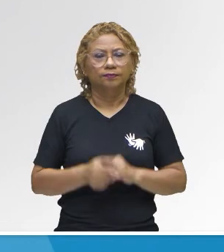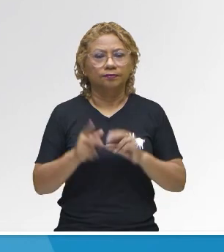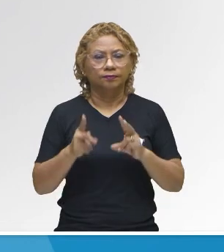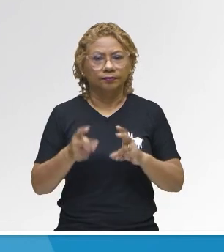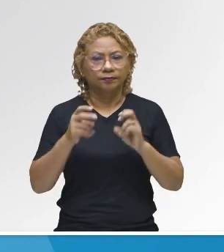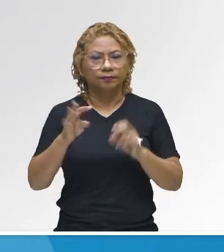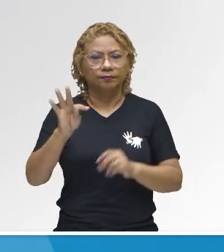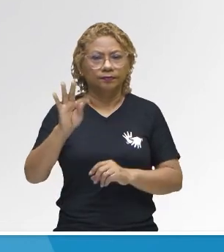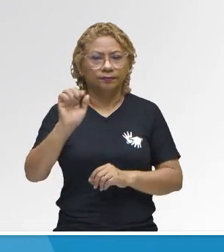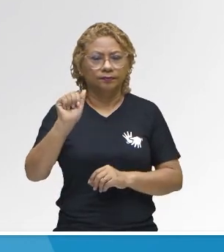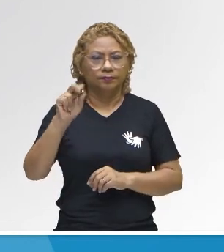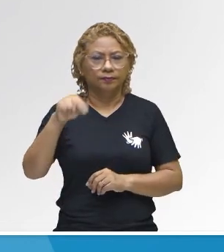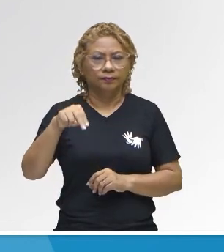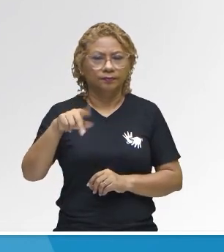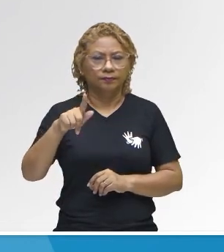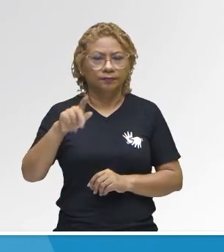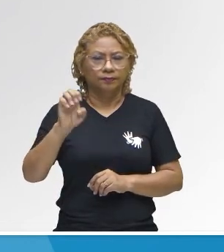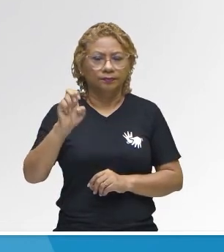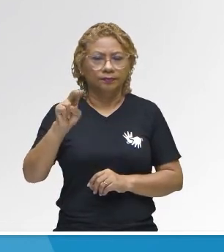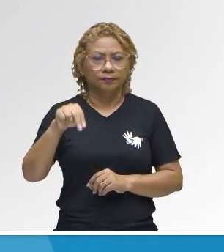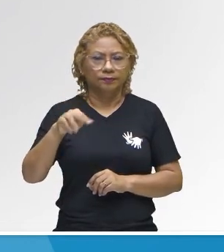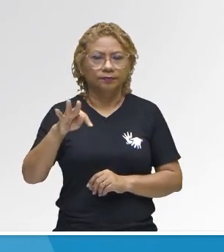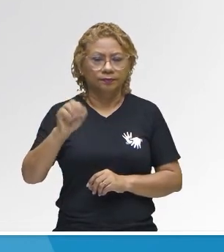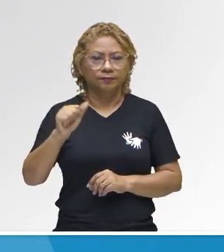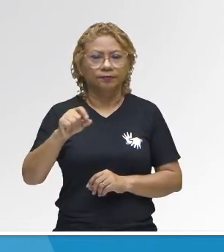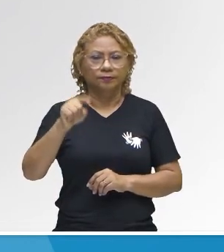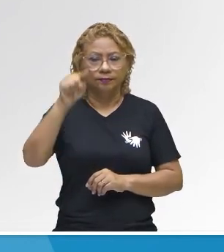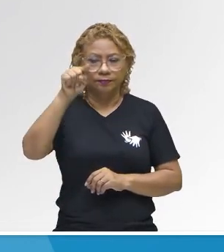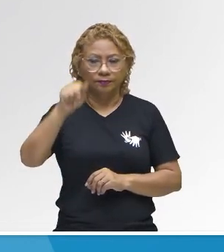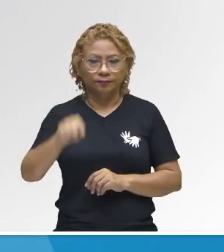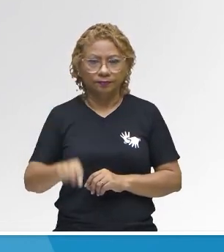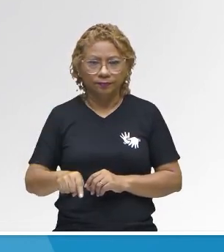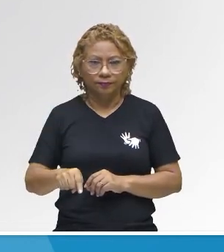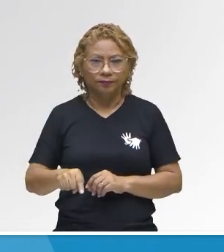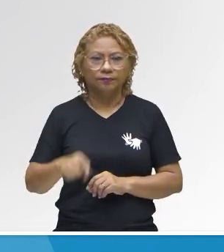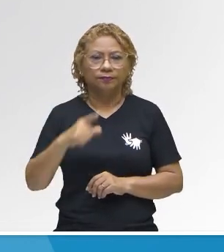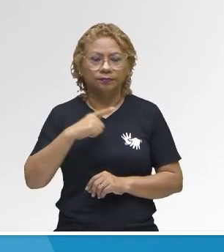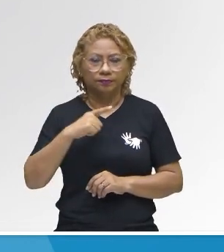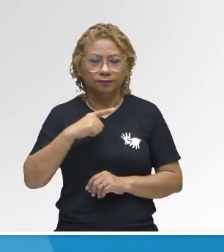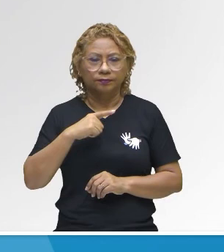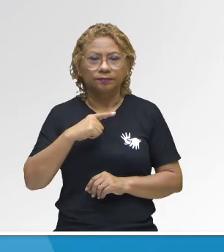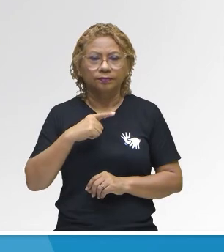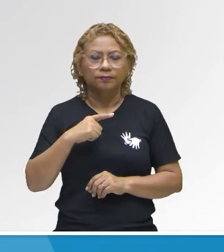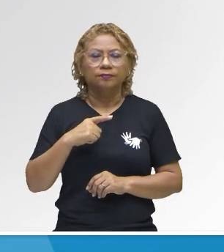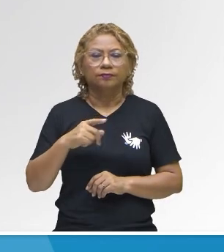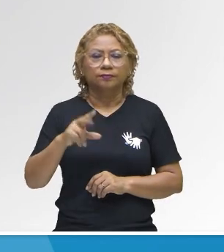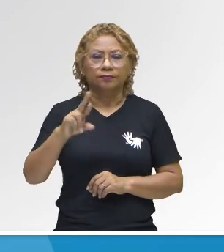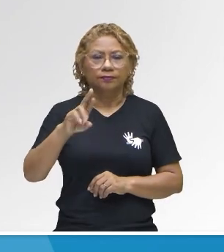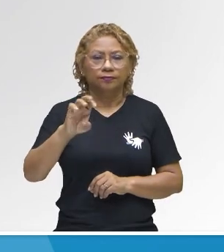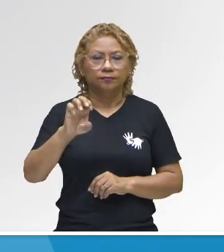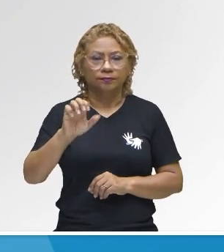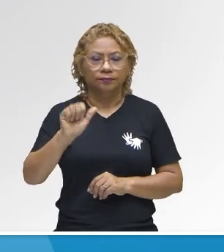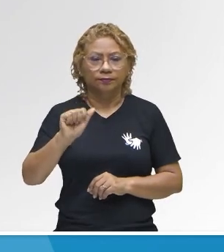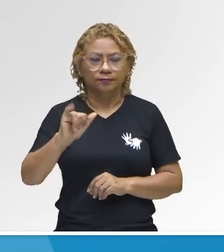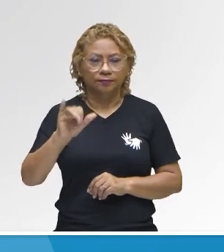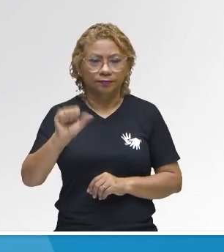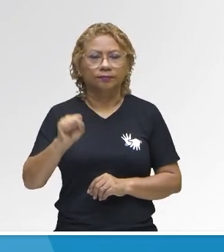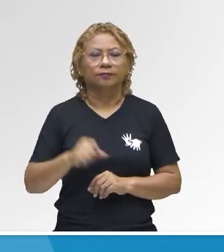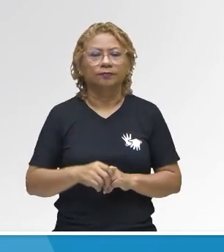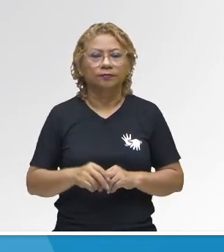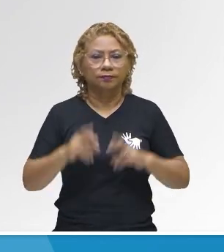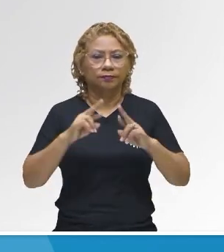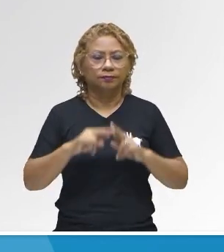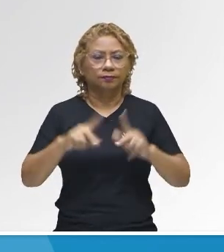de 2x é o quê? X pertencente aos reais, tá o quê? X é diferente de π sobre